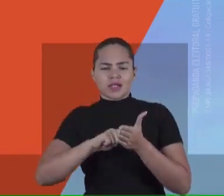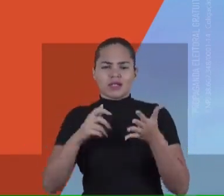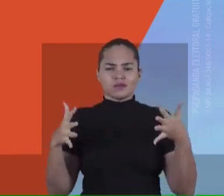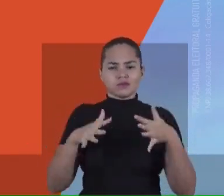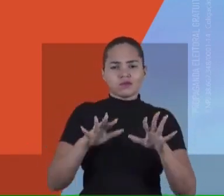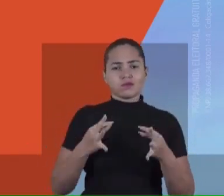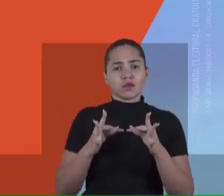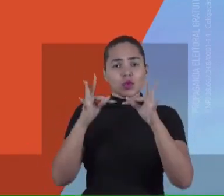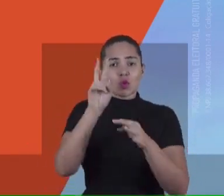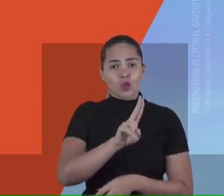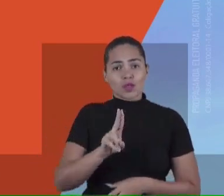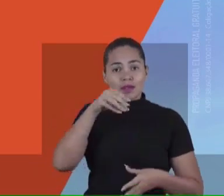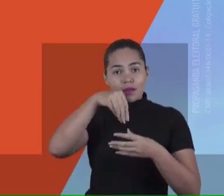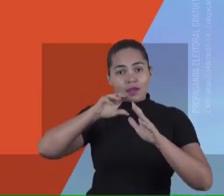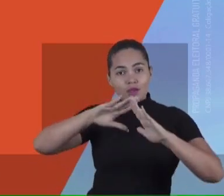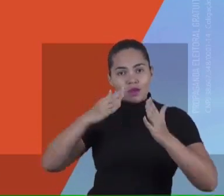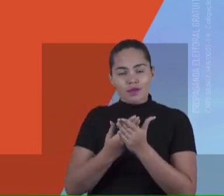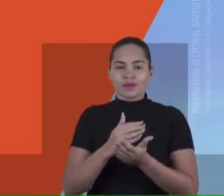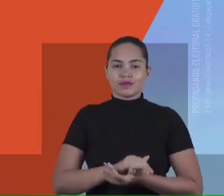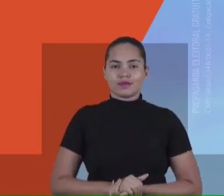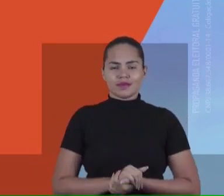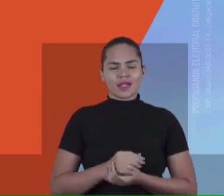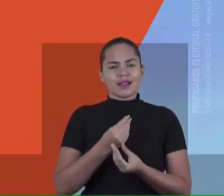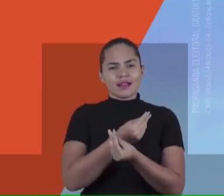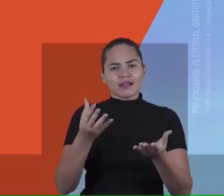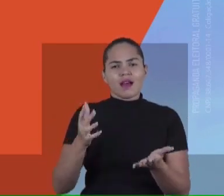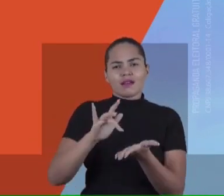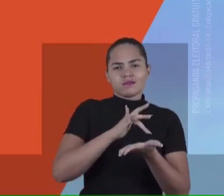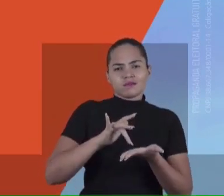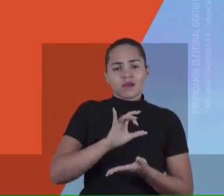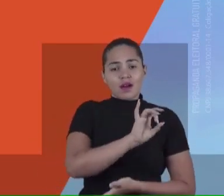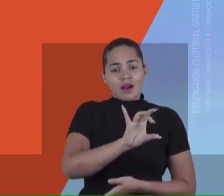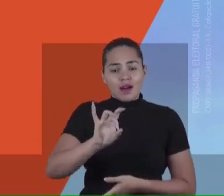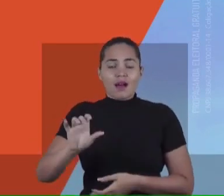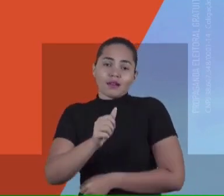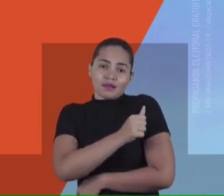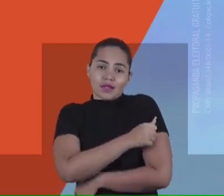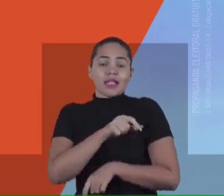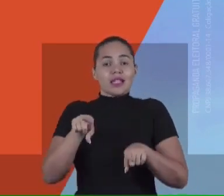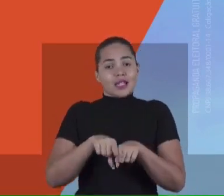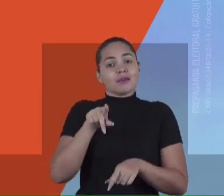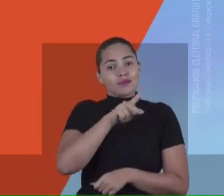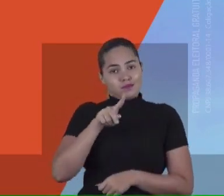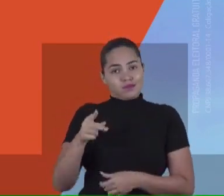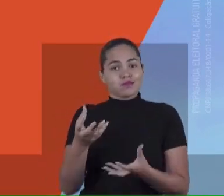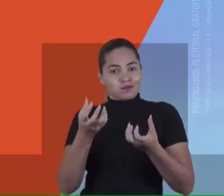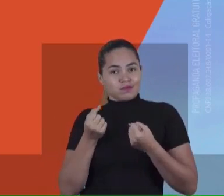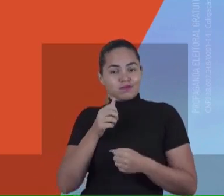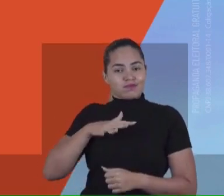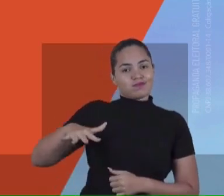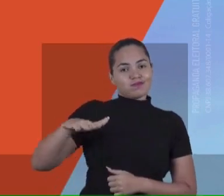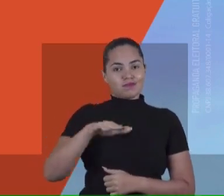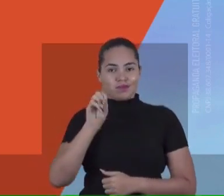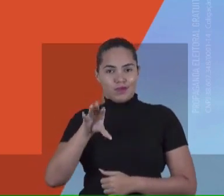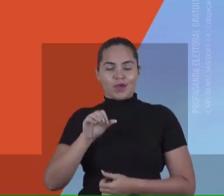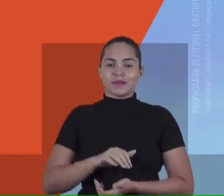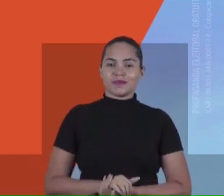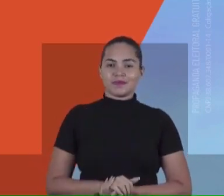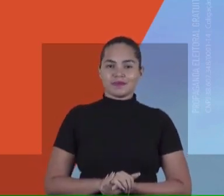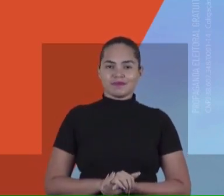atenção à alfabetização e inclusão digital dos nossos alunos. Vamos distribuir um tablet para cada criança e para